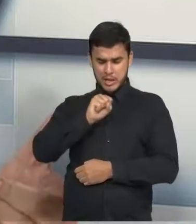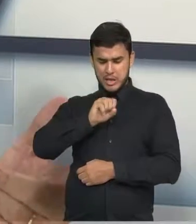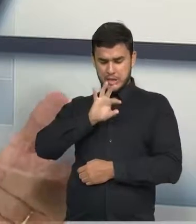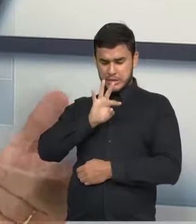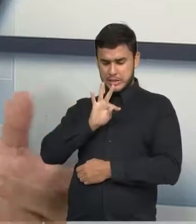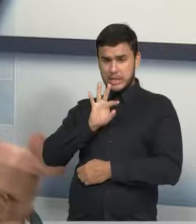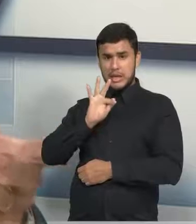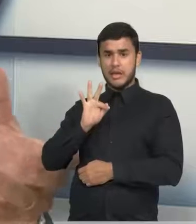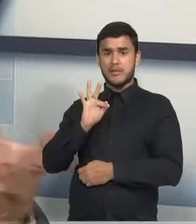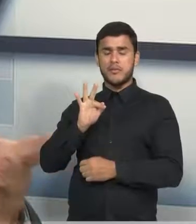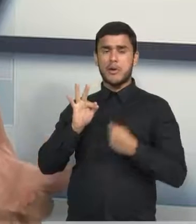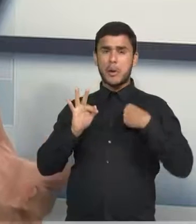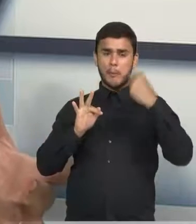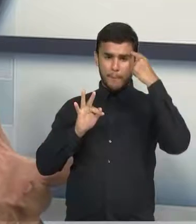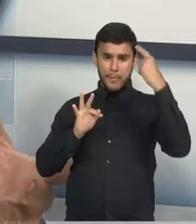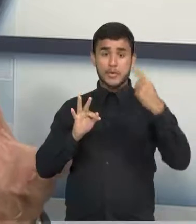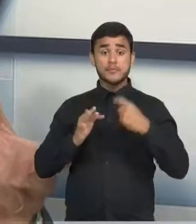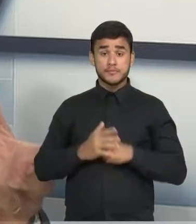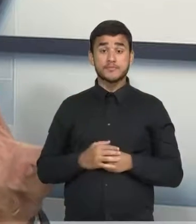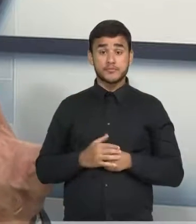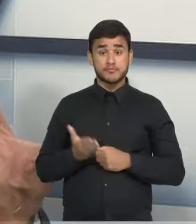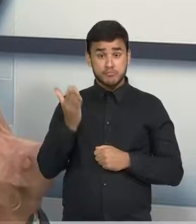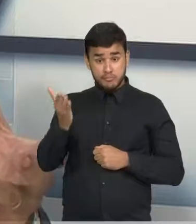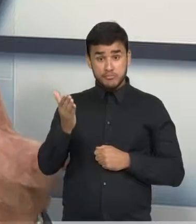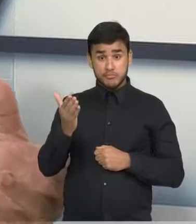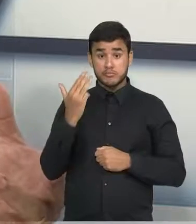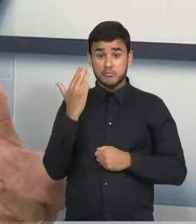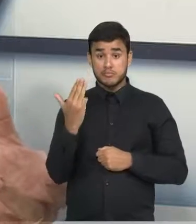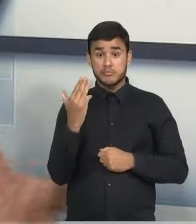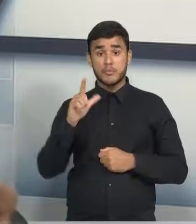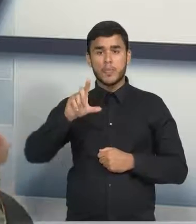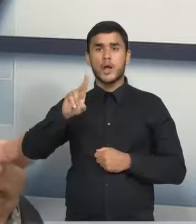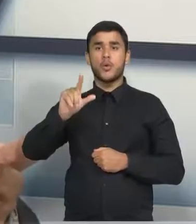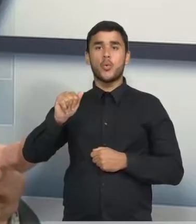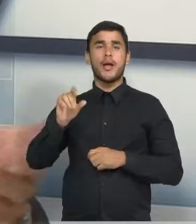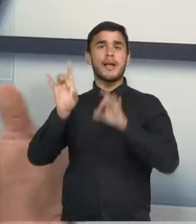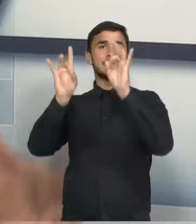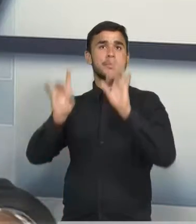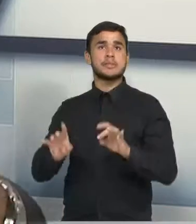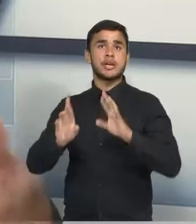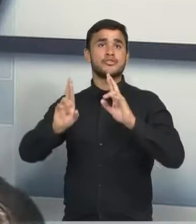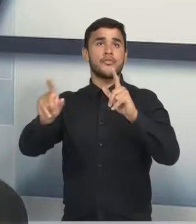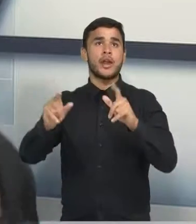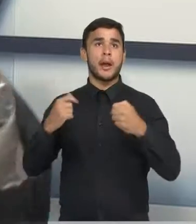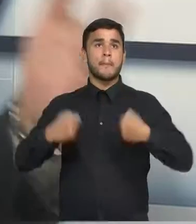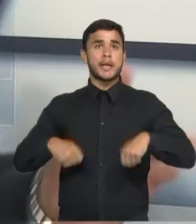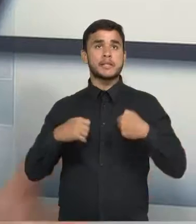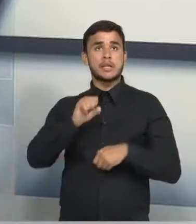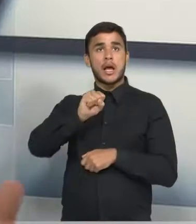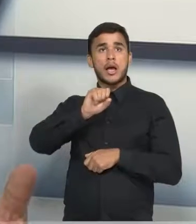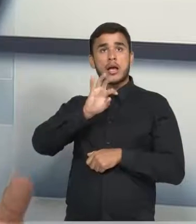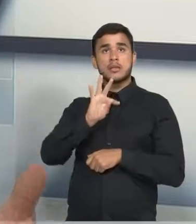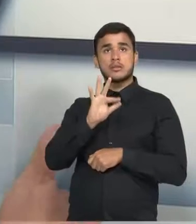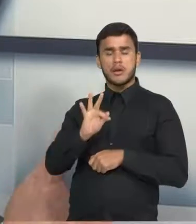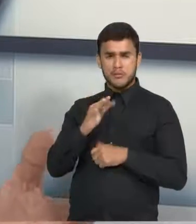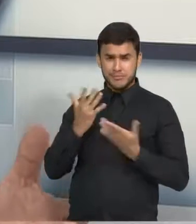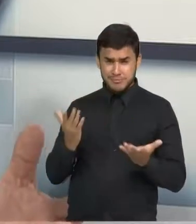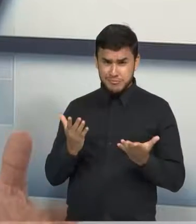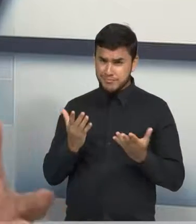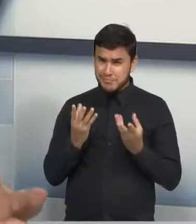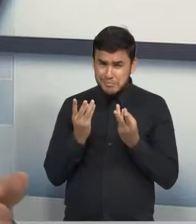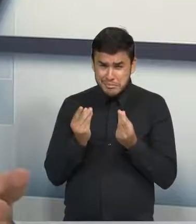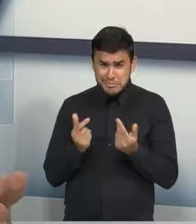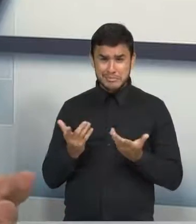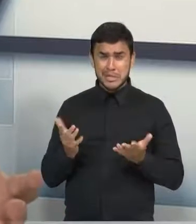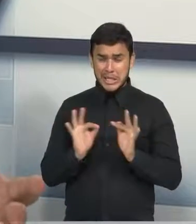preso, transformando esse cidadão numa criatura especial e até acima do próprio tribunal. Foi o que ela quis